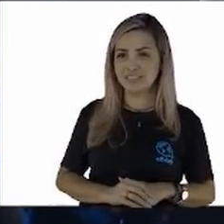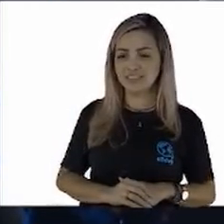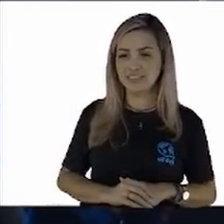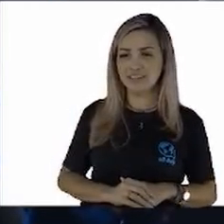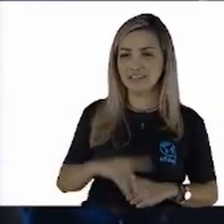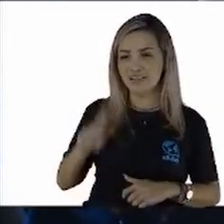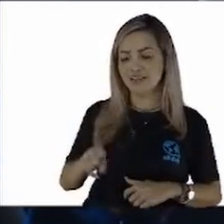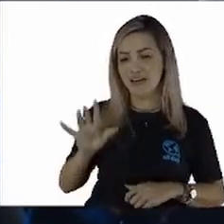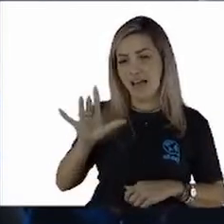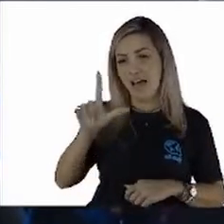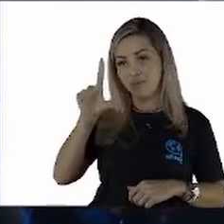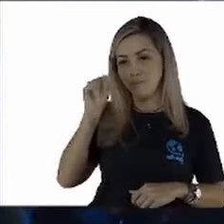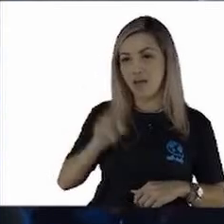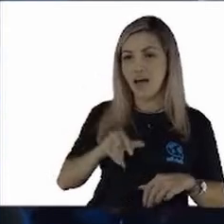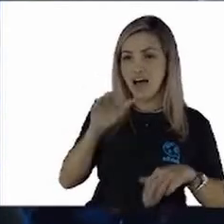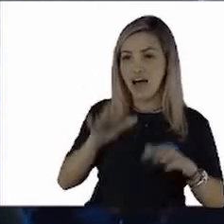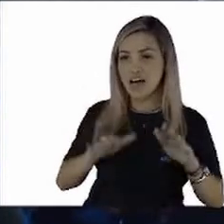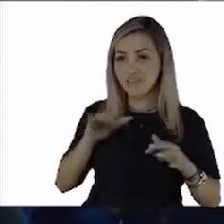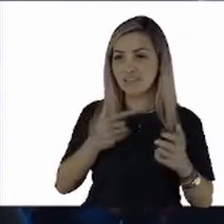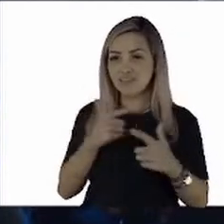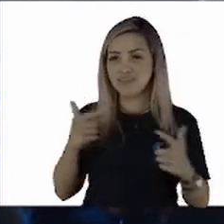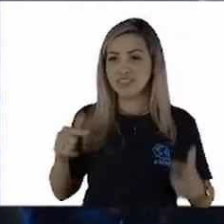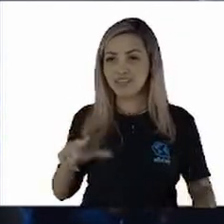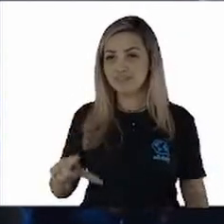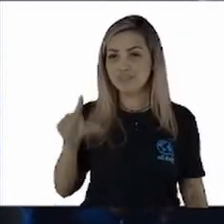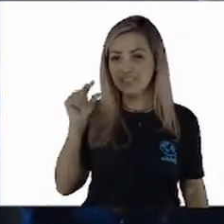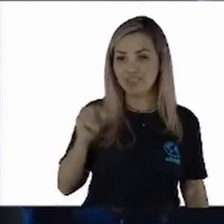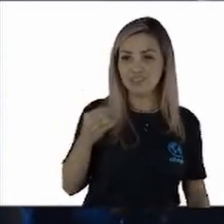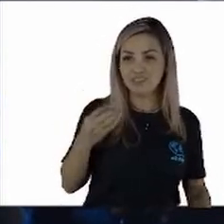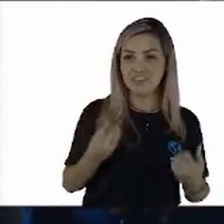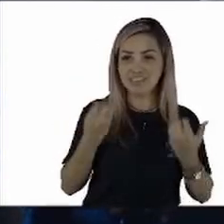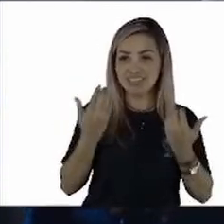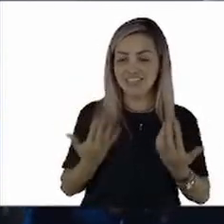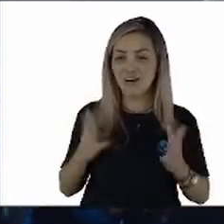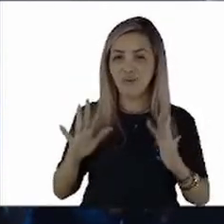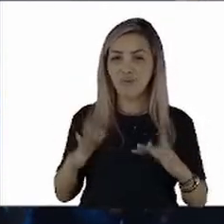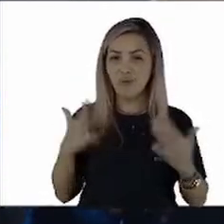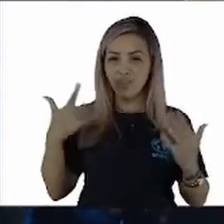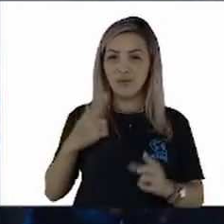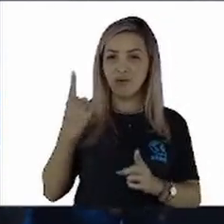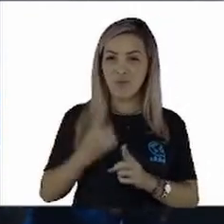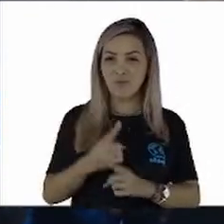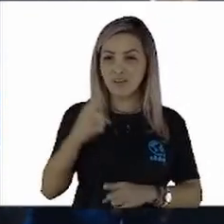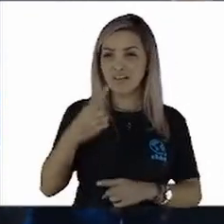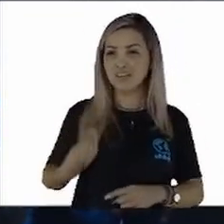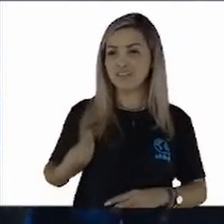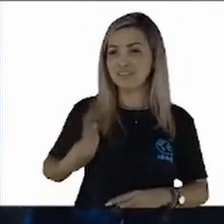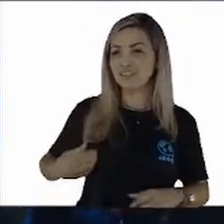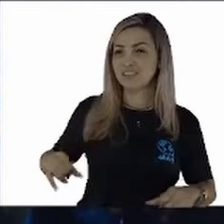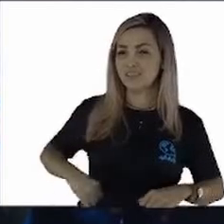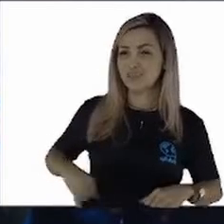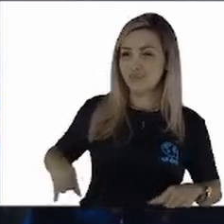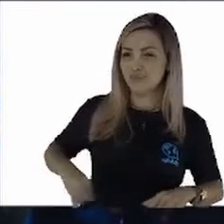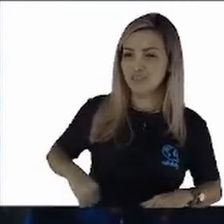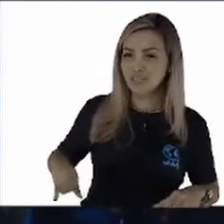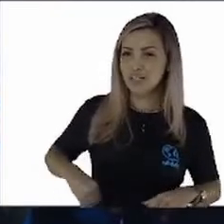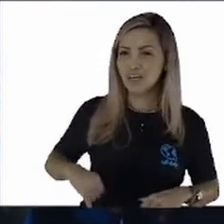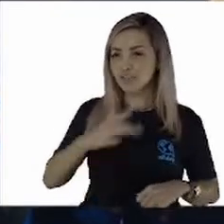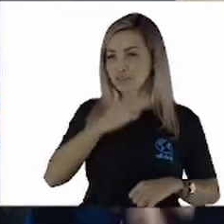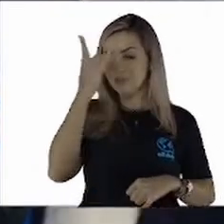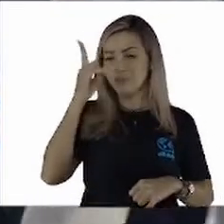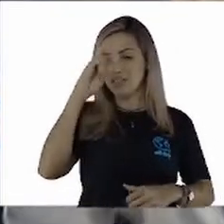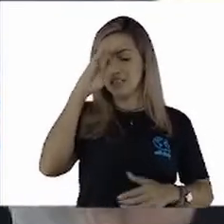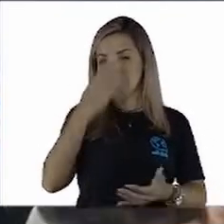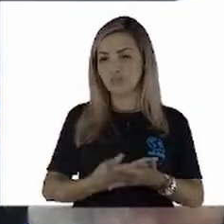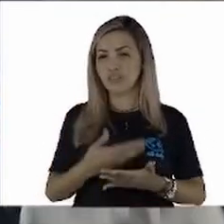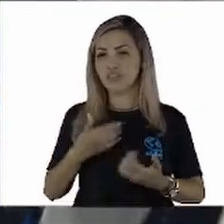Mas é uma opção. Às vezes o fato de não ter opção te dá... Gente, quando eu achei Robson, ele tinha vida de cão, uma vida... As pessoas não acreditam, eu